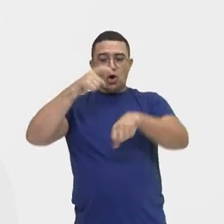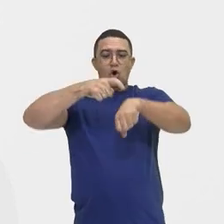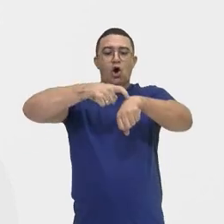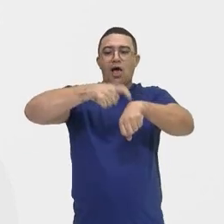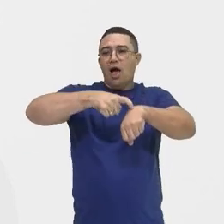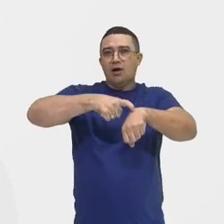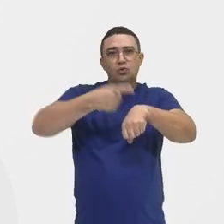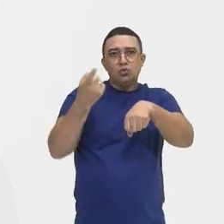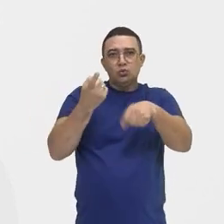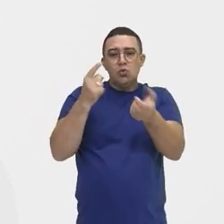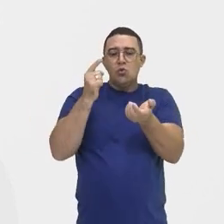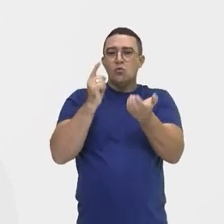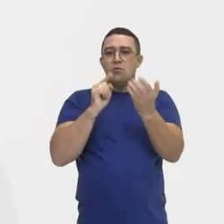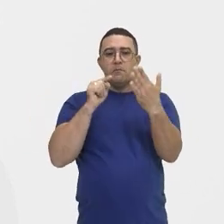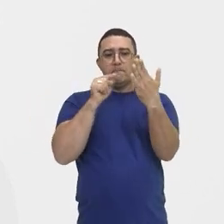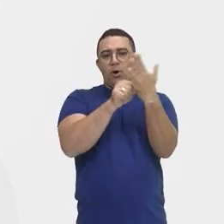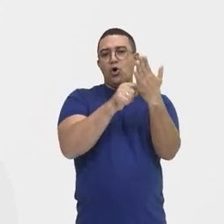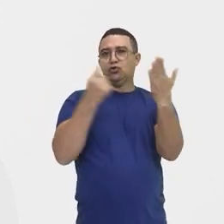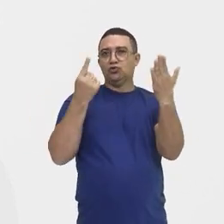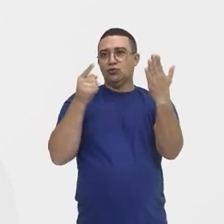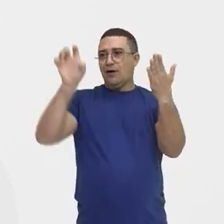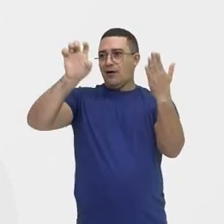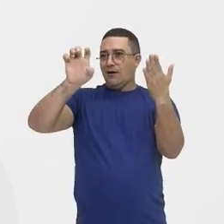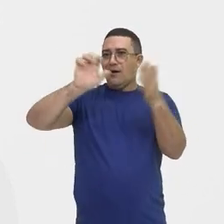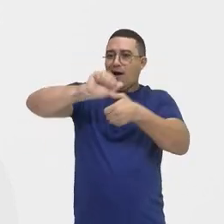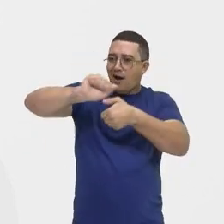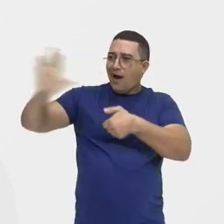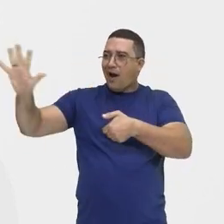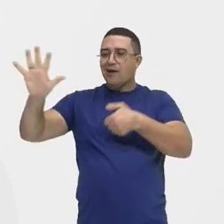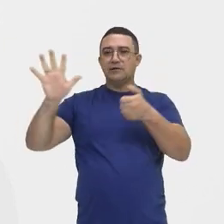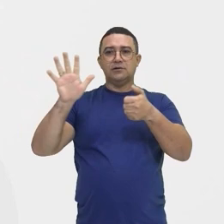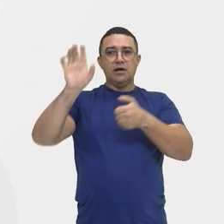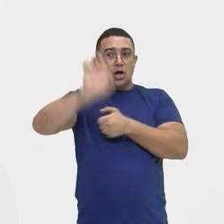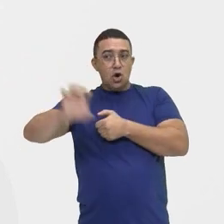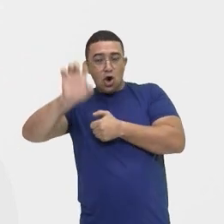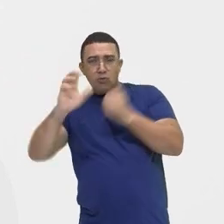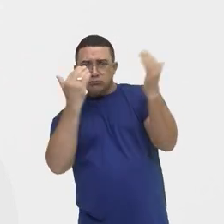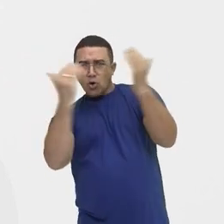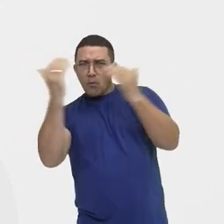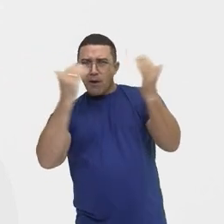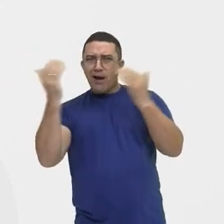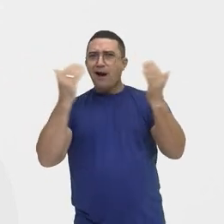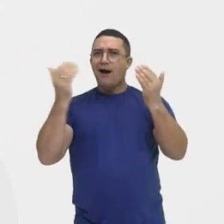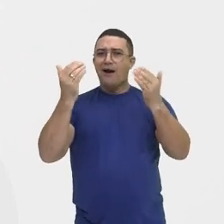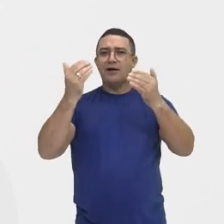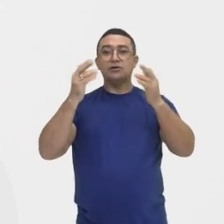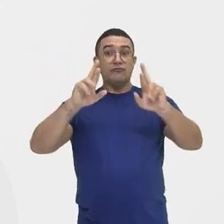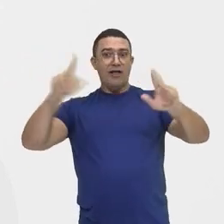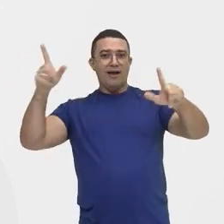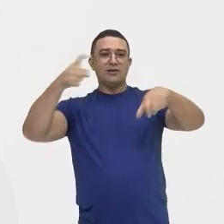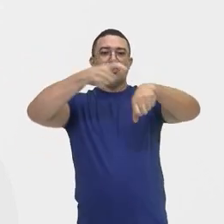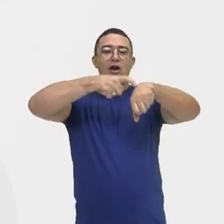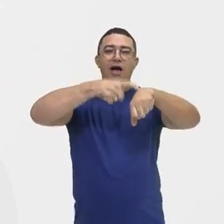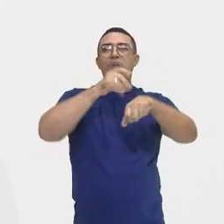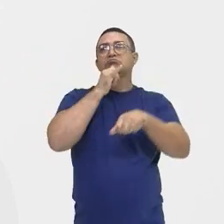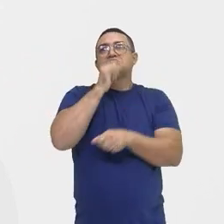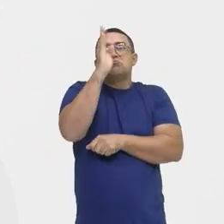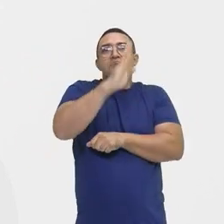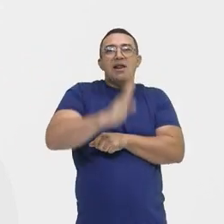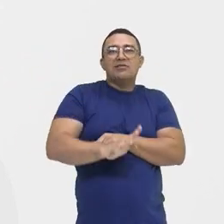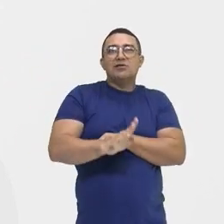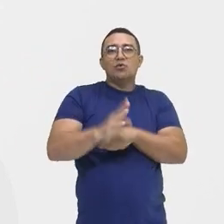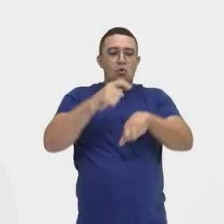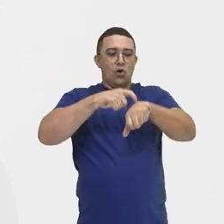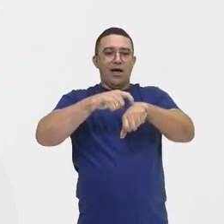um certo ponto na Ásia, na Europa, comparar a diferença do horário aqui com o Brasil, com o